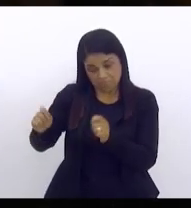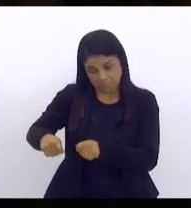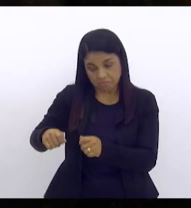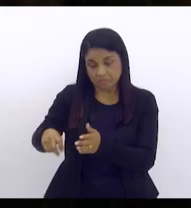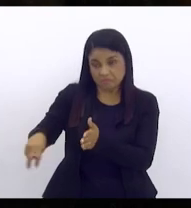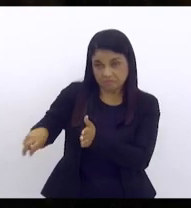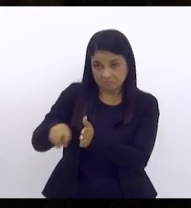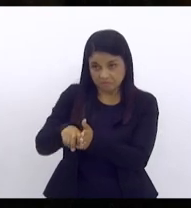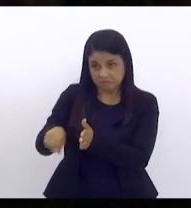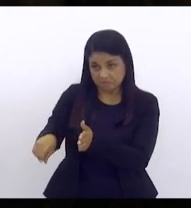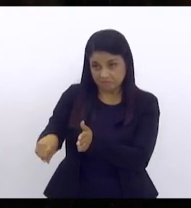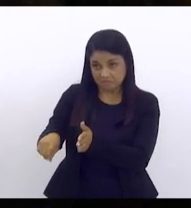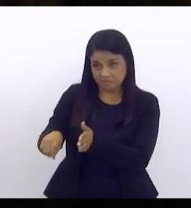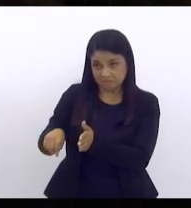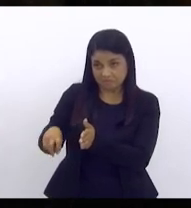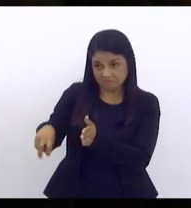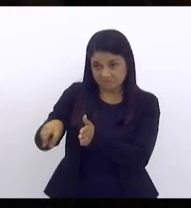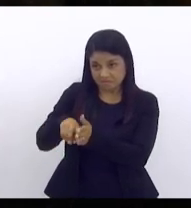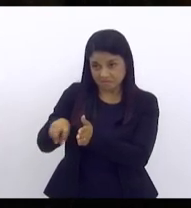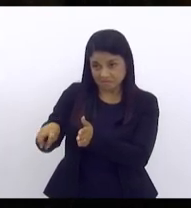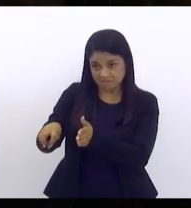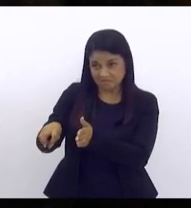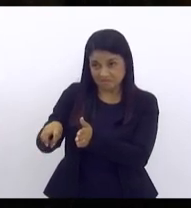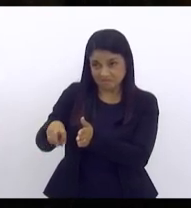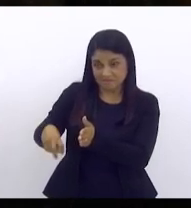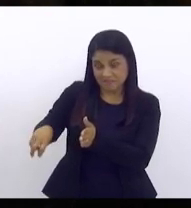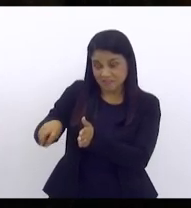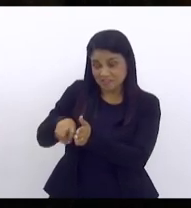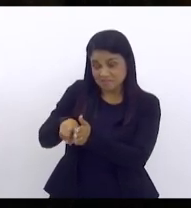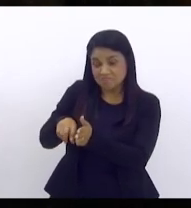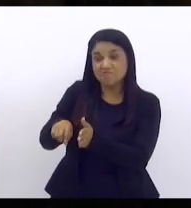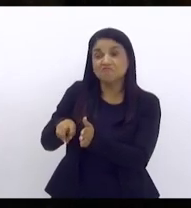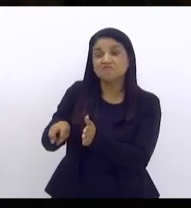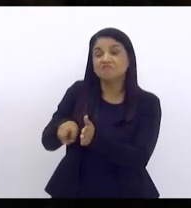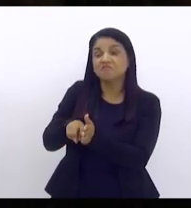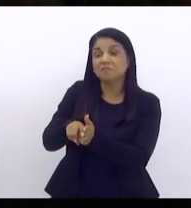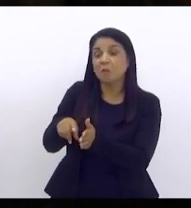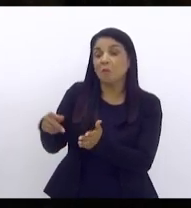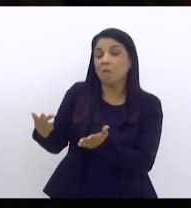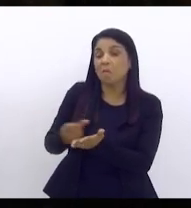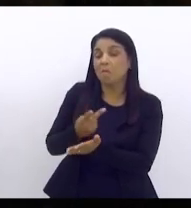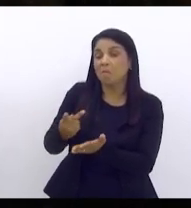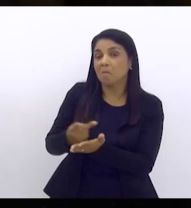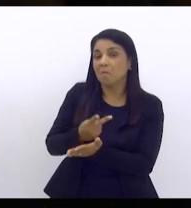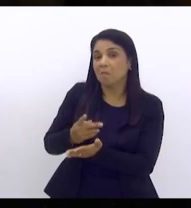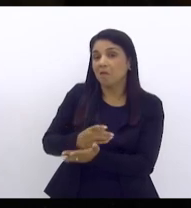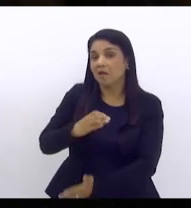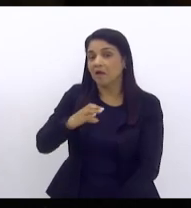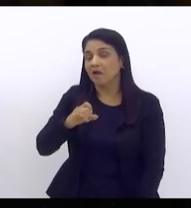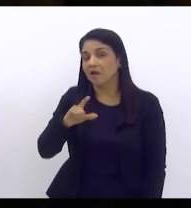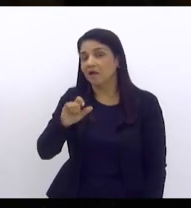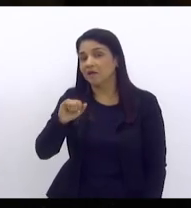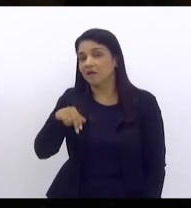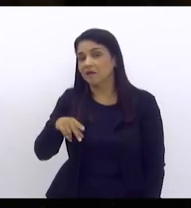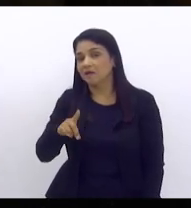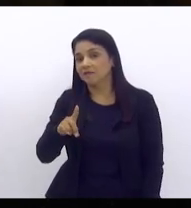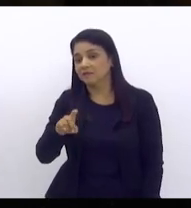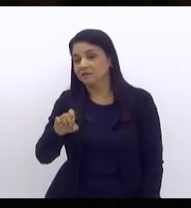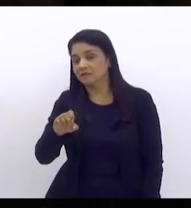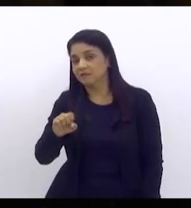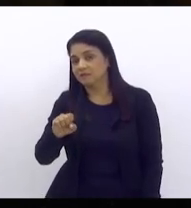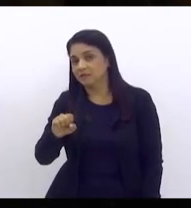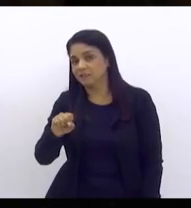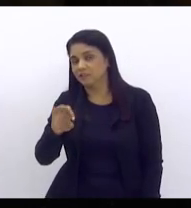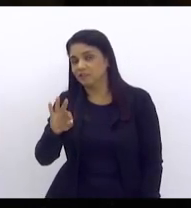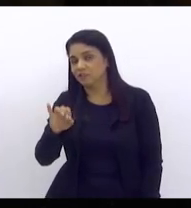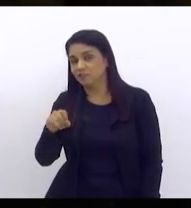é o estacionamento clandestino. E você fica congestionado em uma única